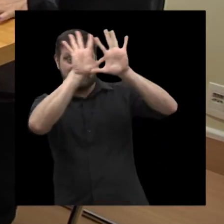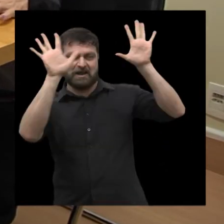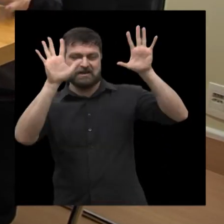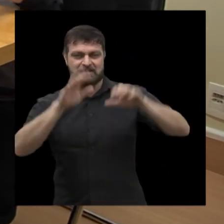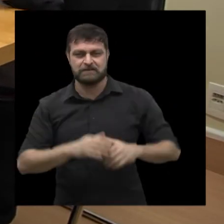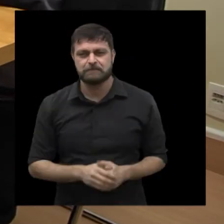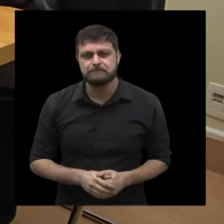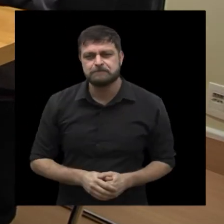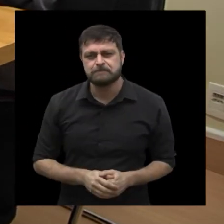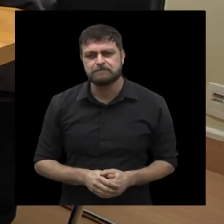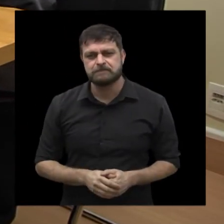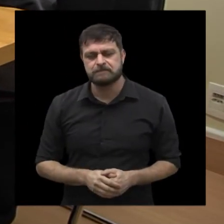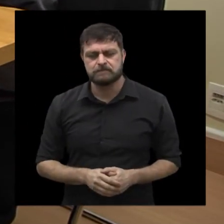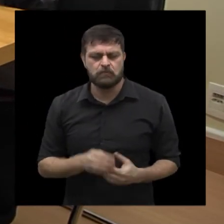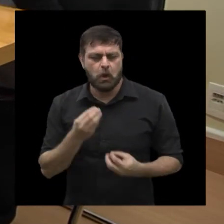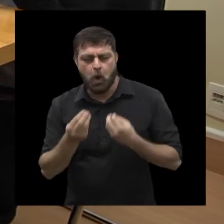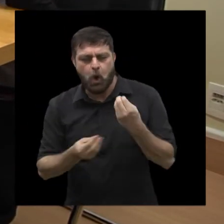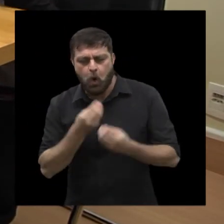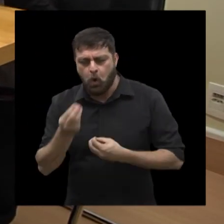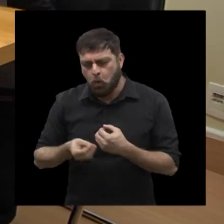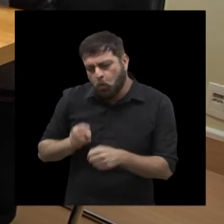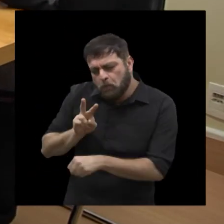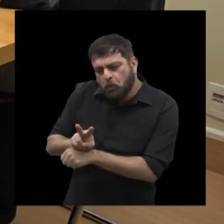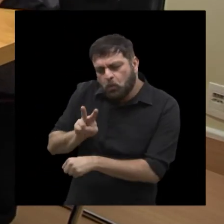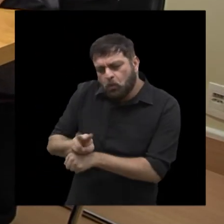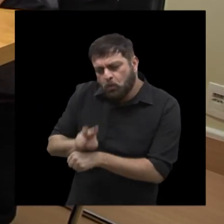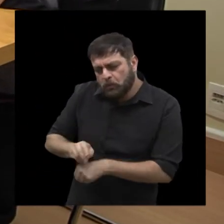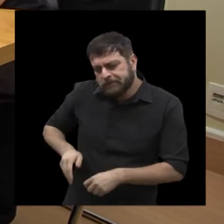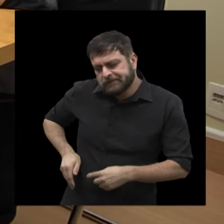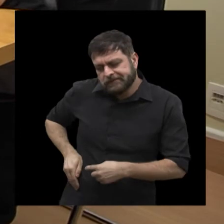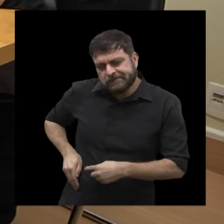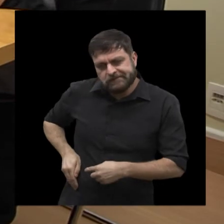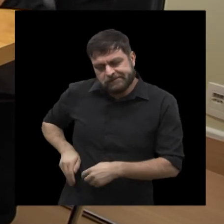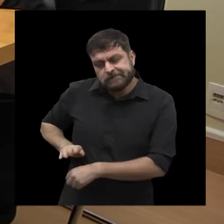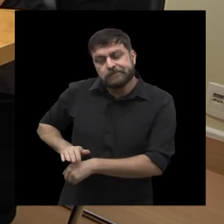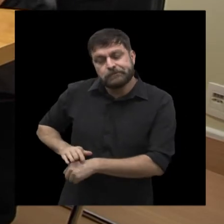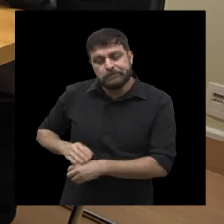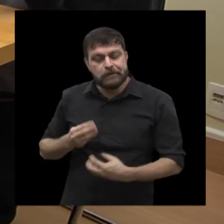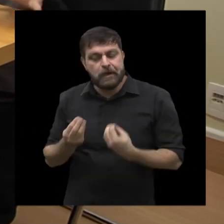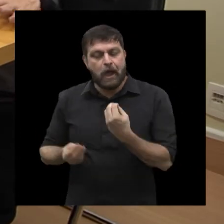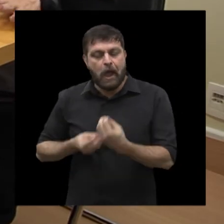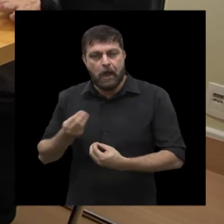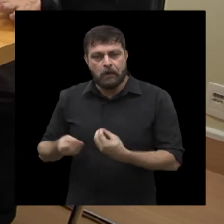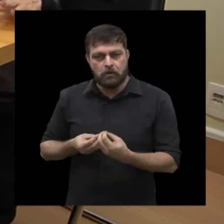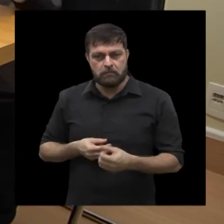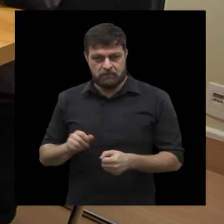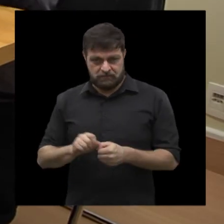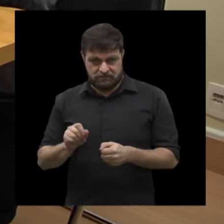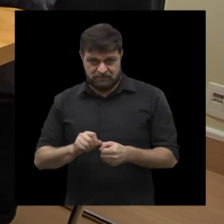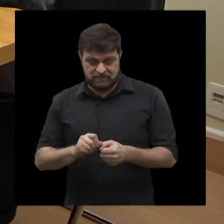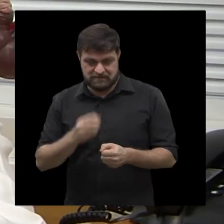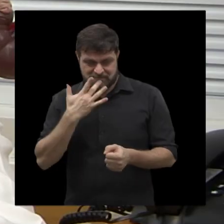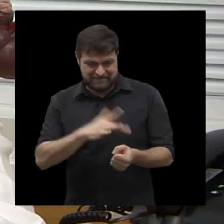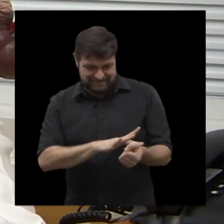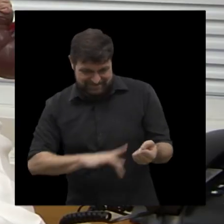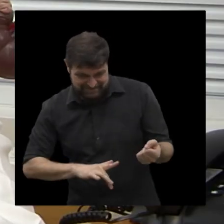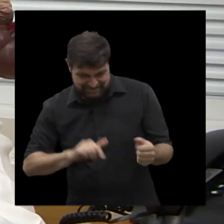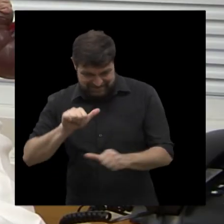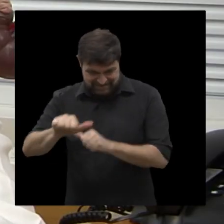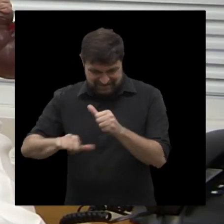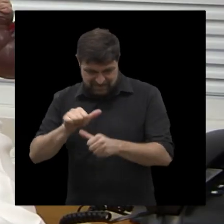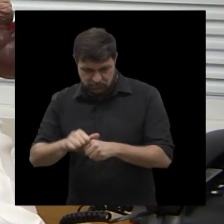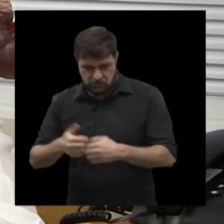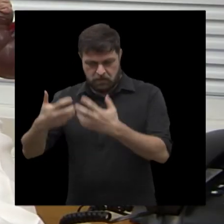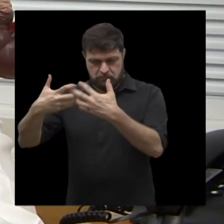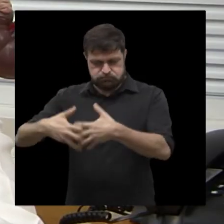dúvida. Agora, soluções, tratamentos para doenças renais, a diálise e o transplante. A diálise e o